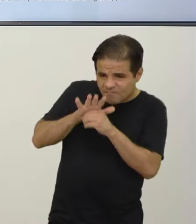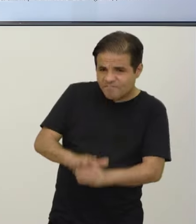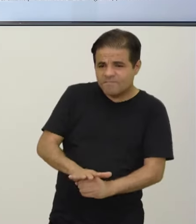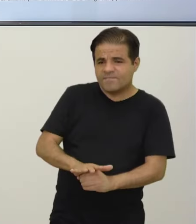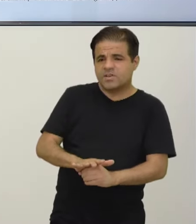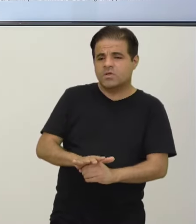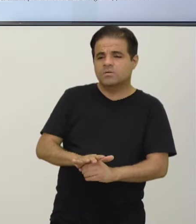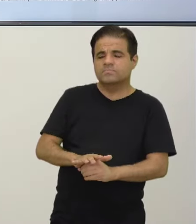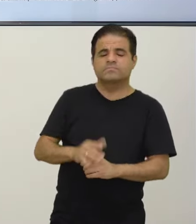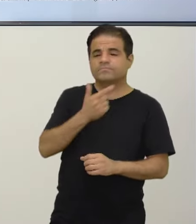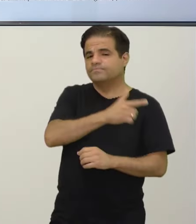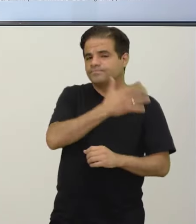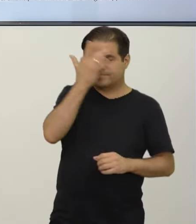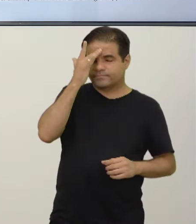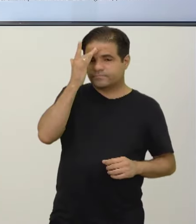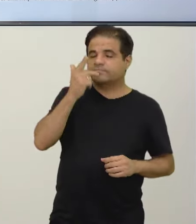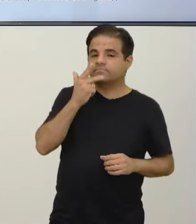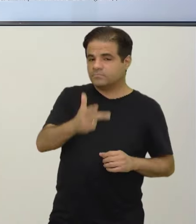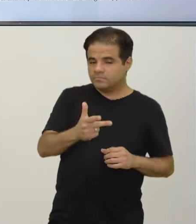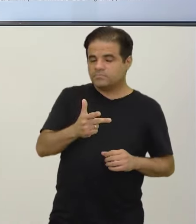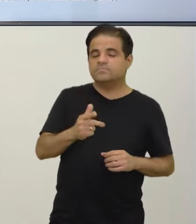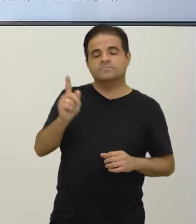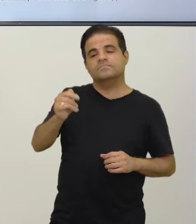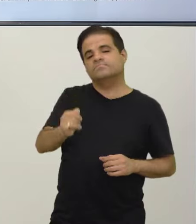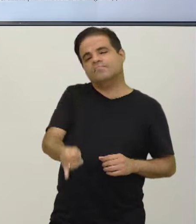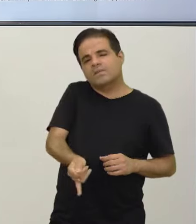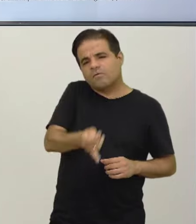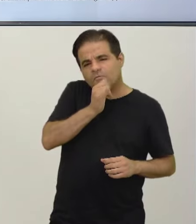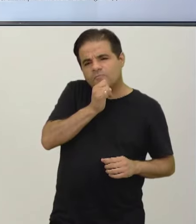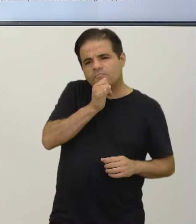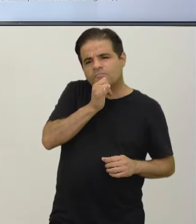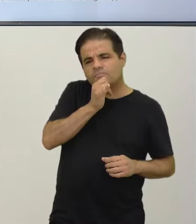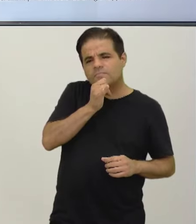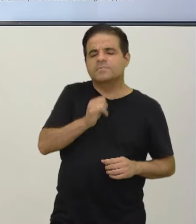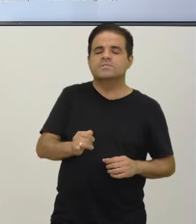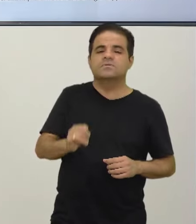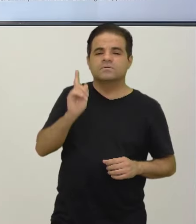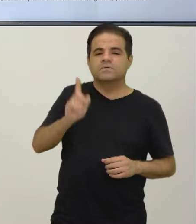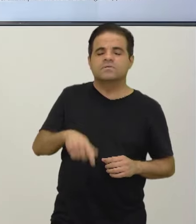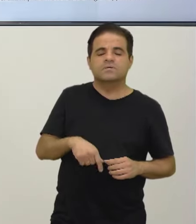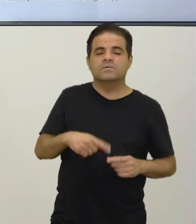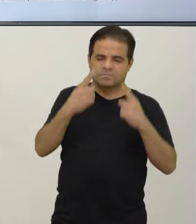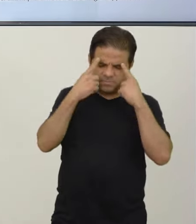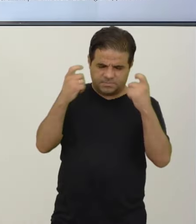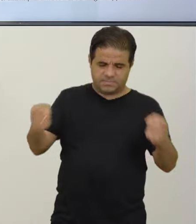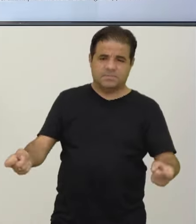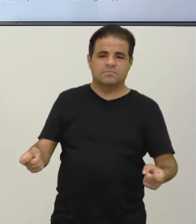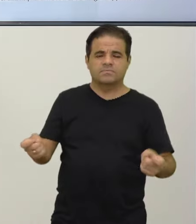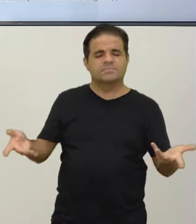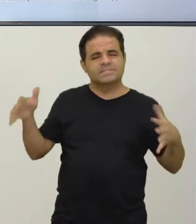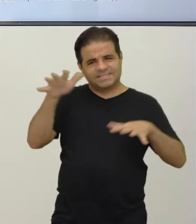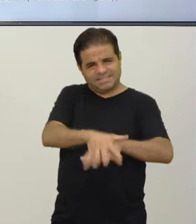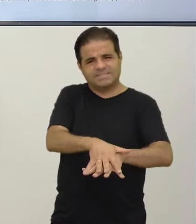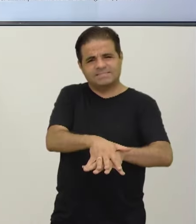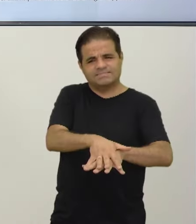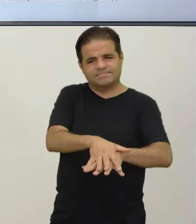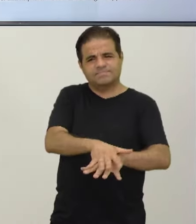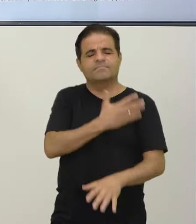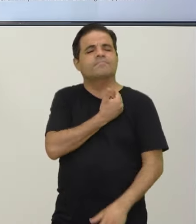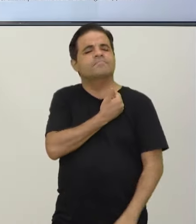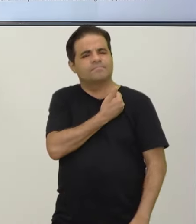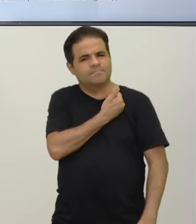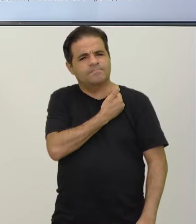maneira com que você fala, isso é um exemplo de uma violência simbólica atrelado ao